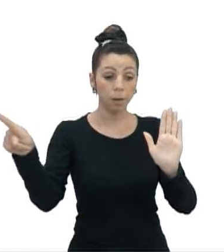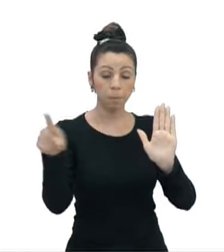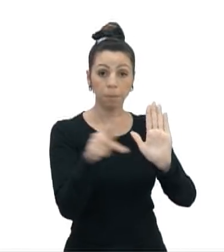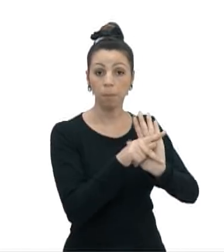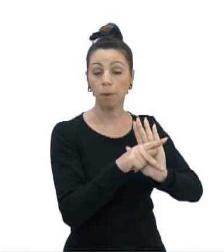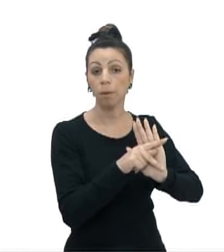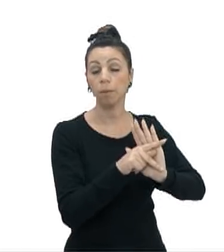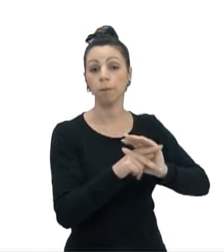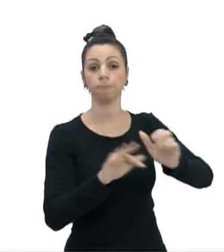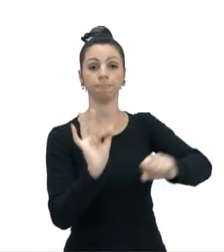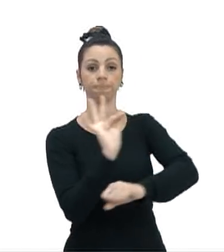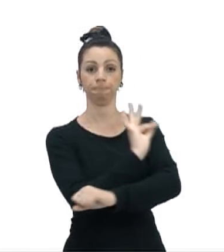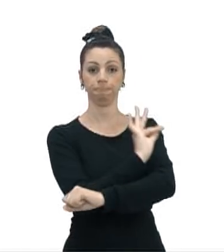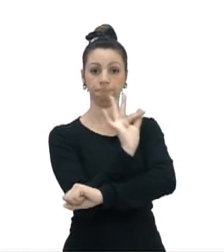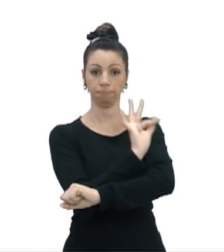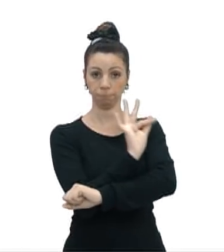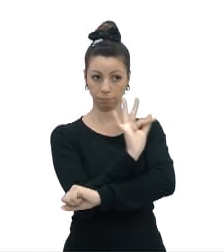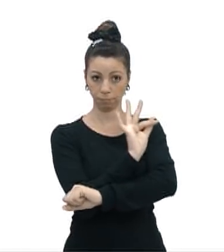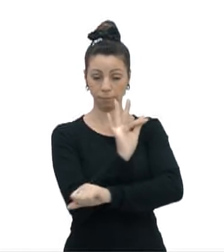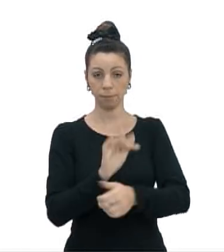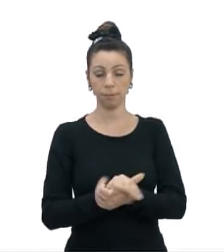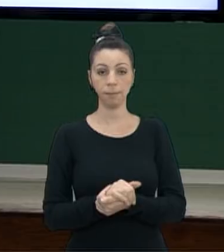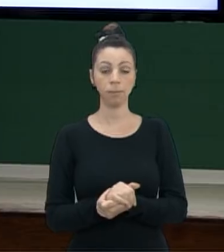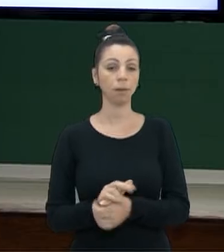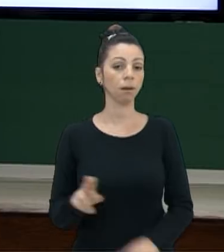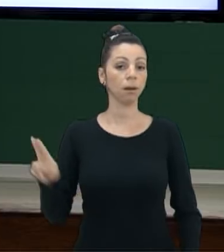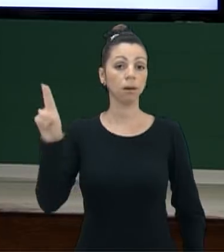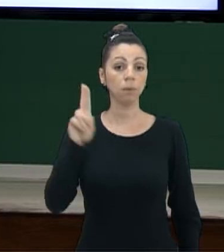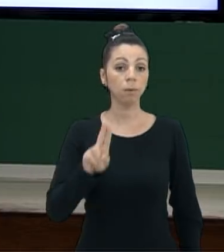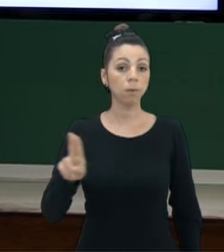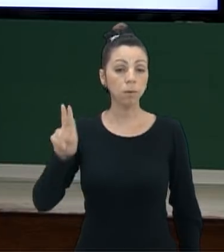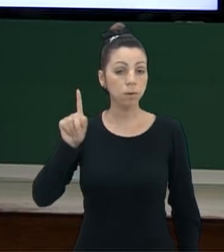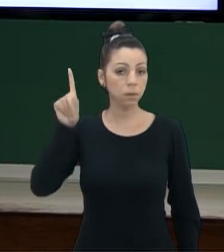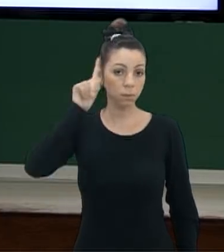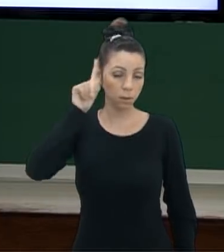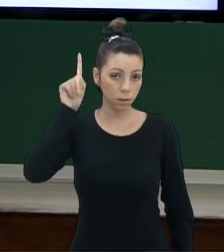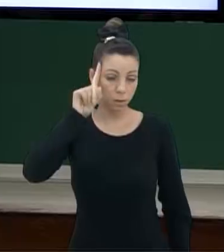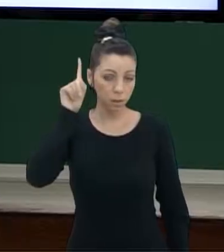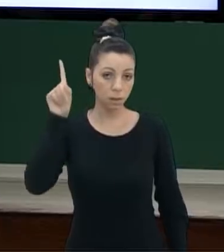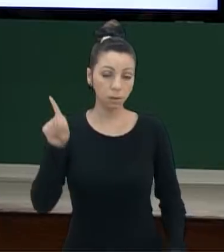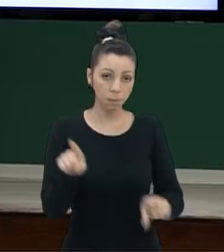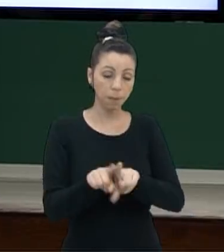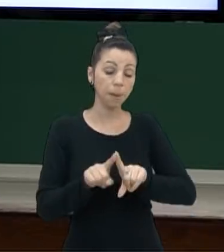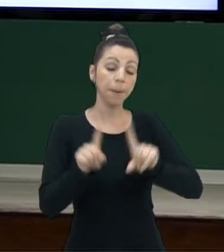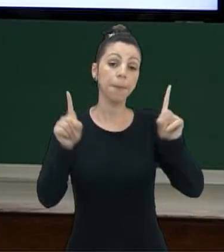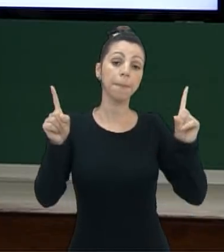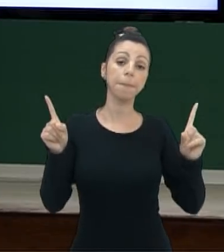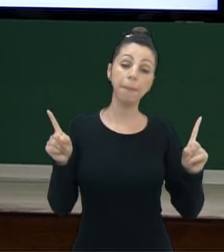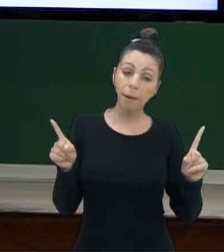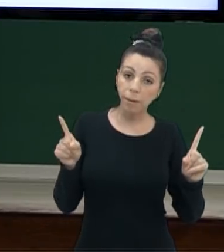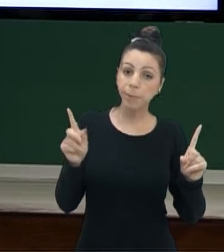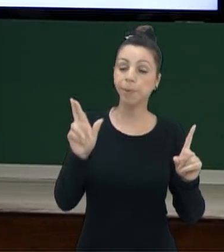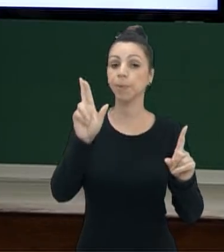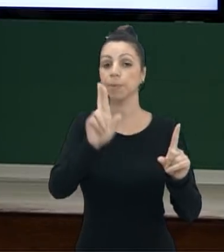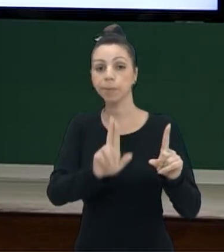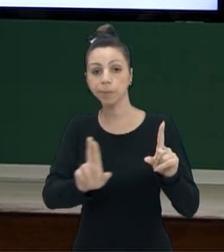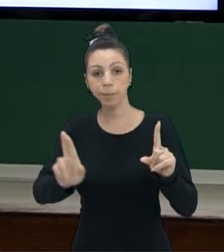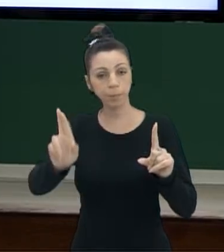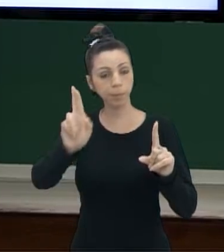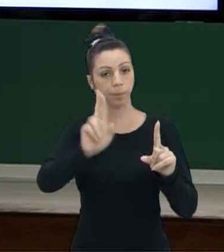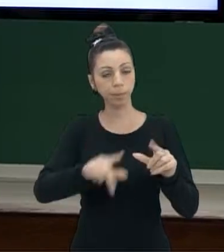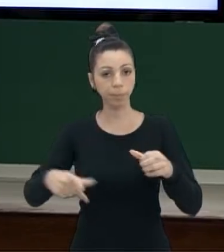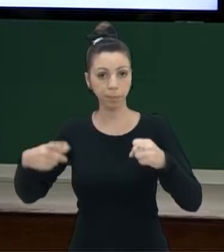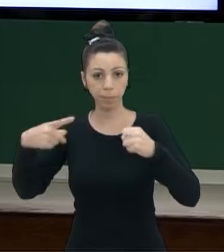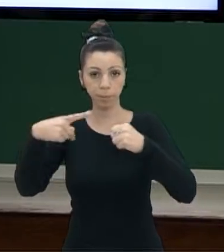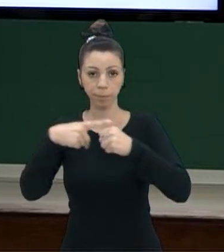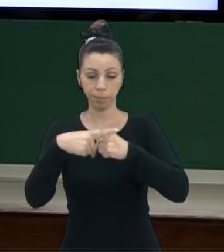linguagem formal. E a gente usa no dia a dia também, só que quando a gente usa, como a gente usa esses pronomes